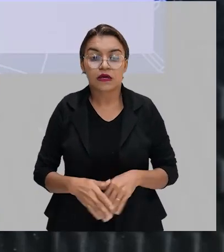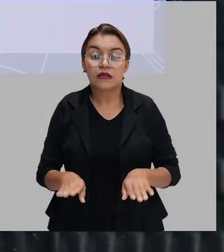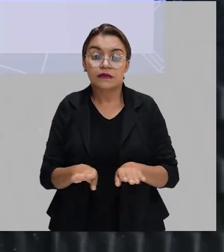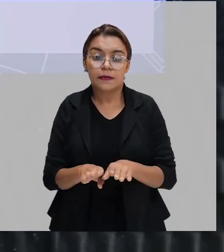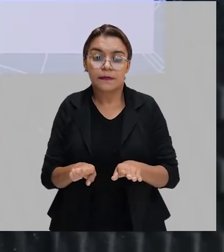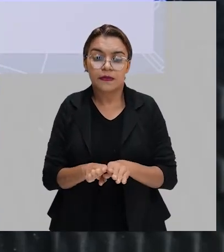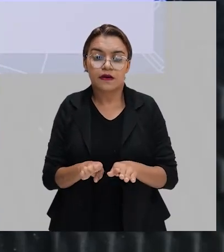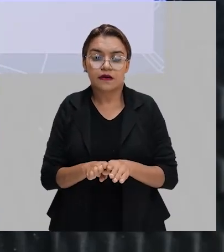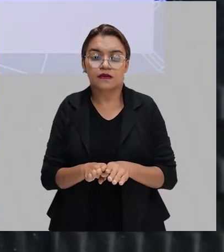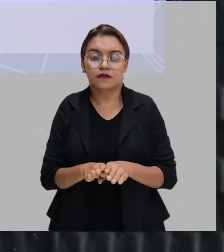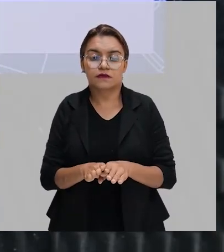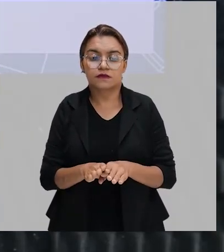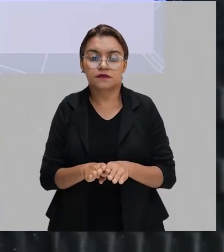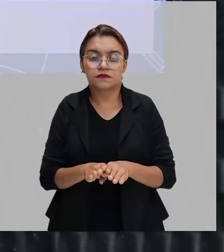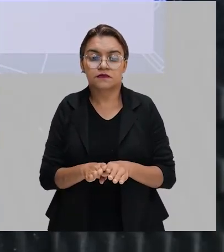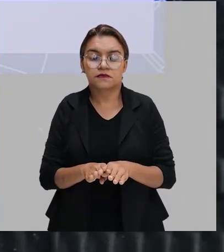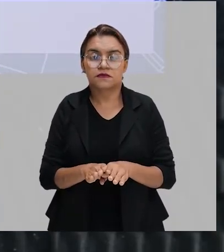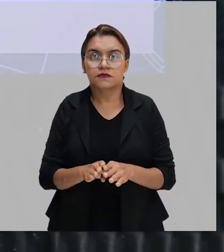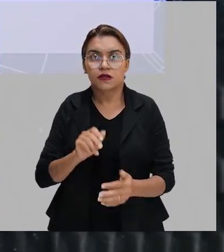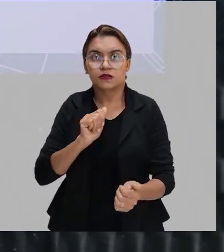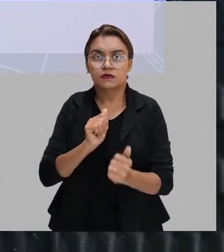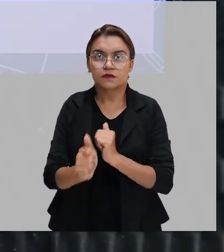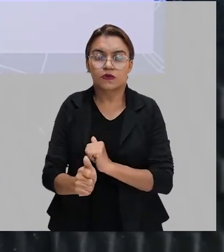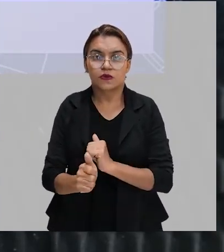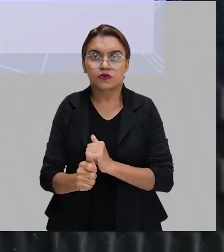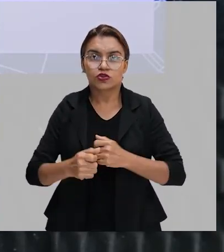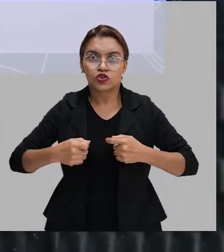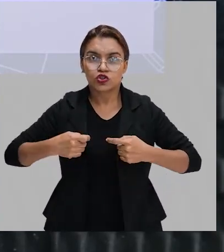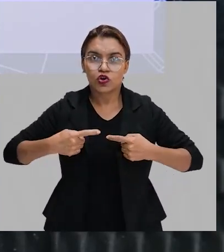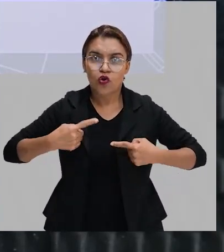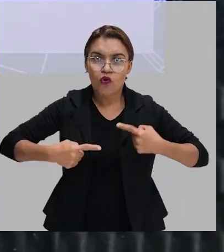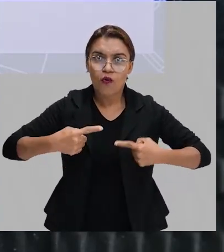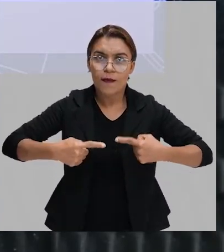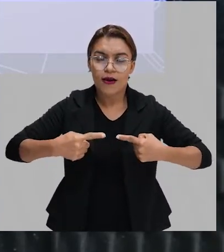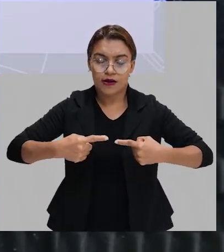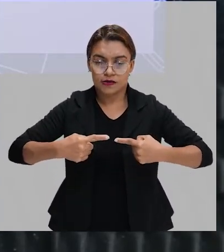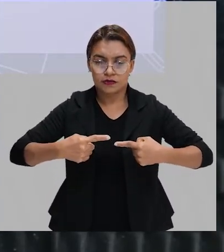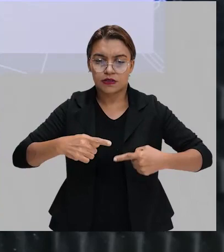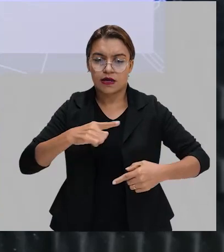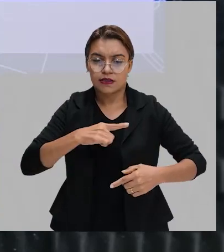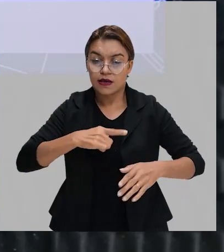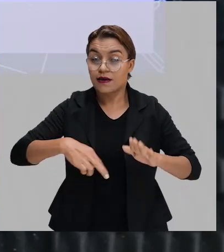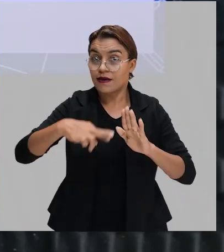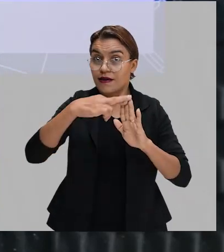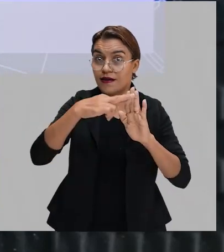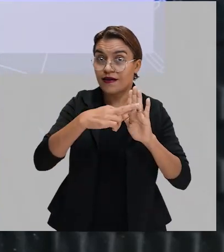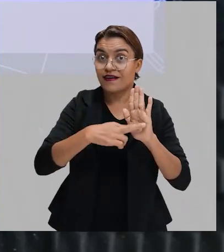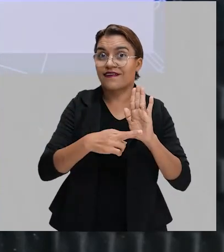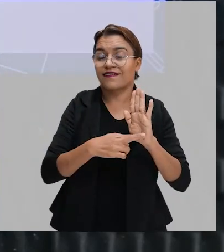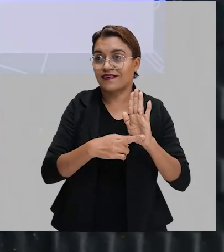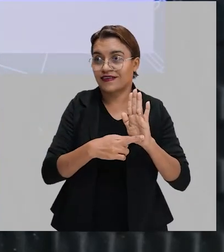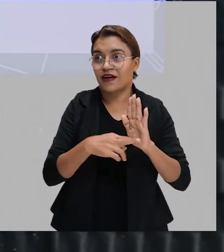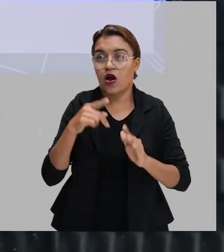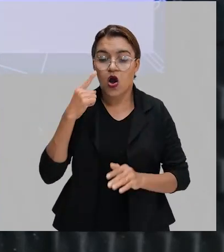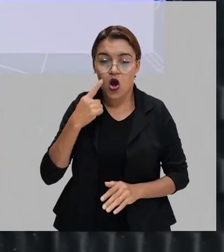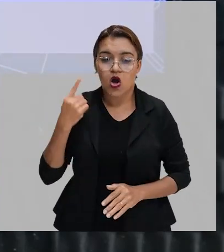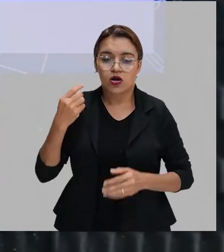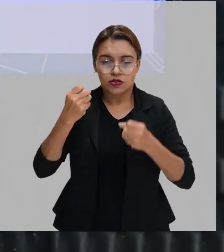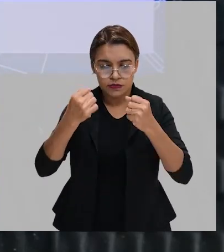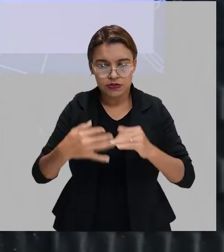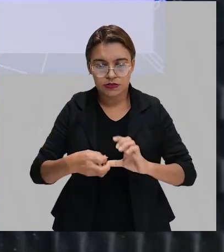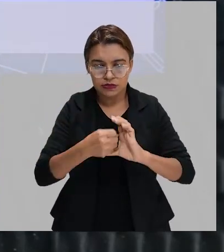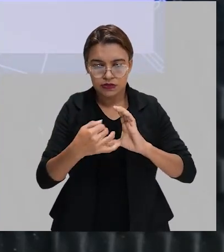combate, tá bem aqui, ó, o esporte de combate. Então, existem aquelas regras e está dentro da classificação aqui também da